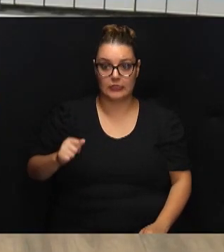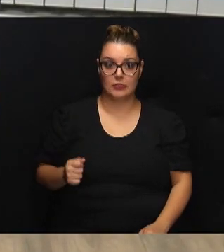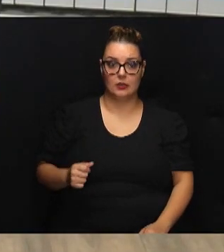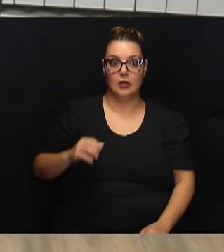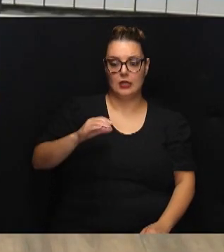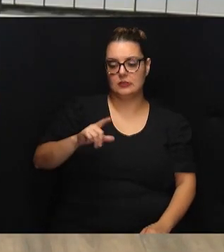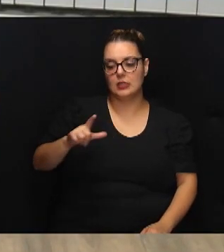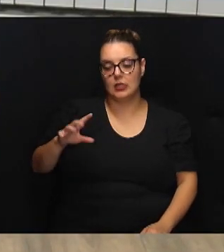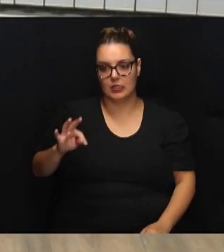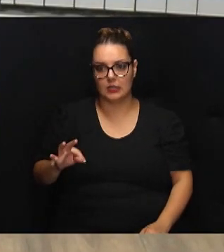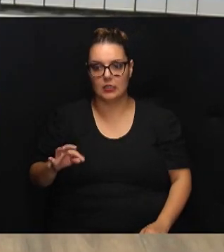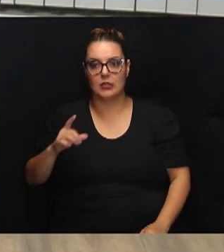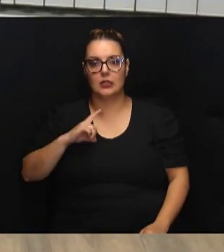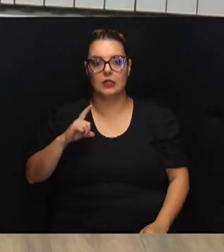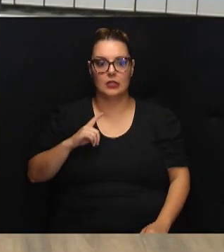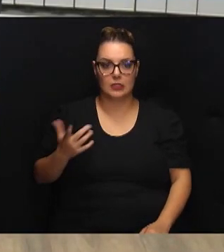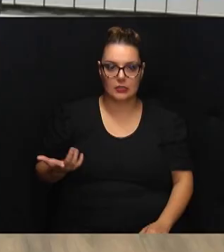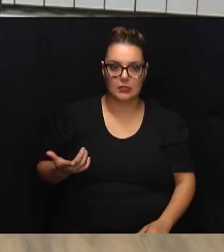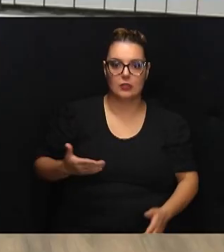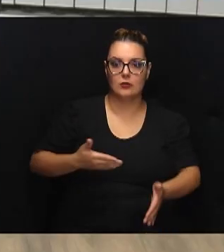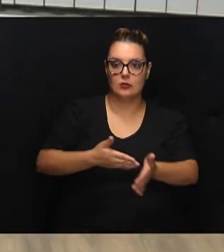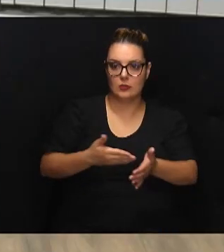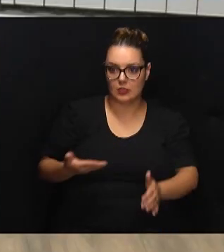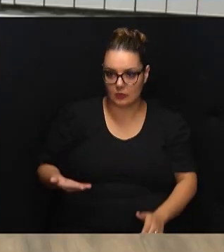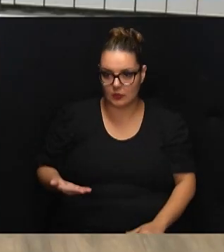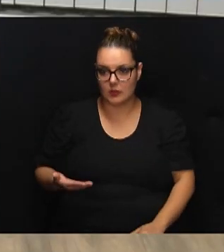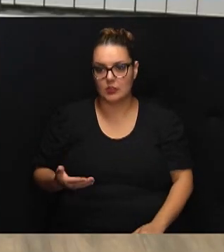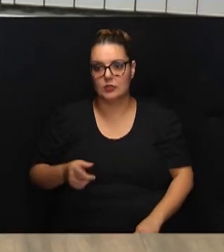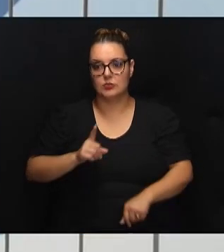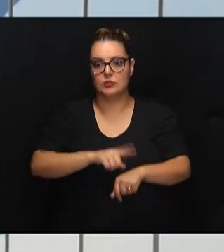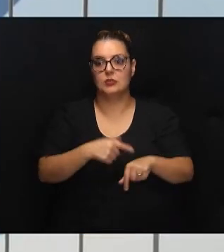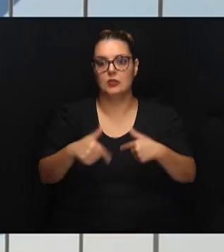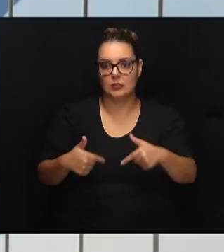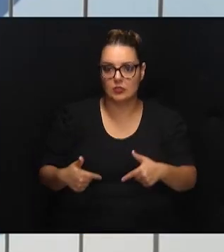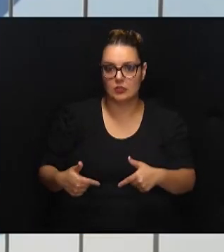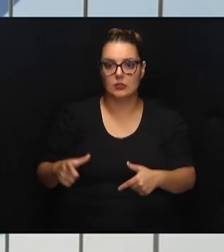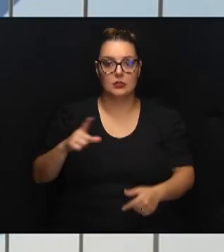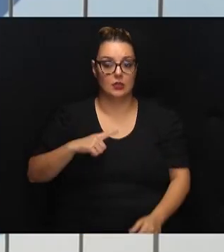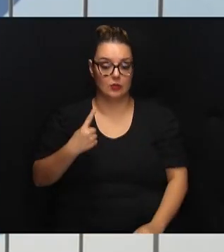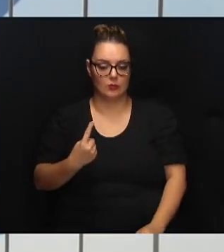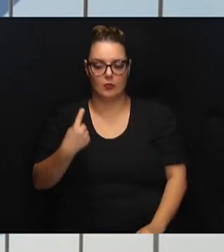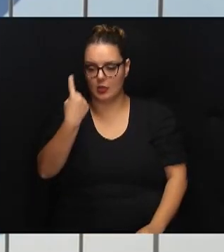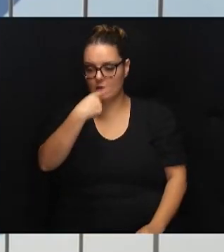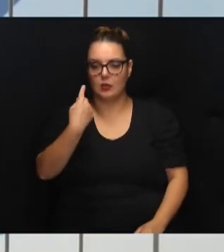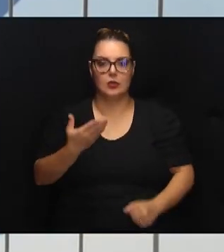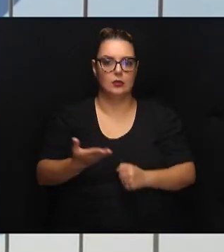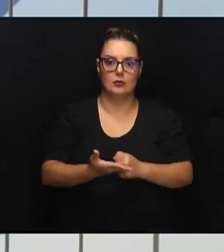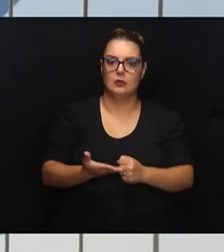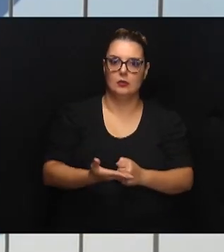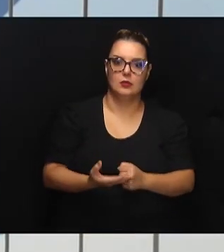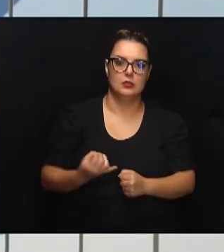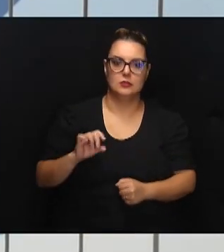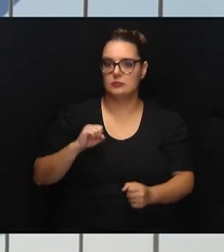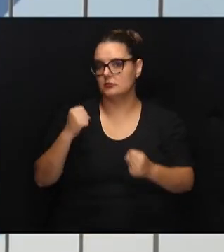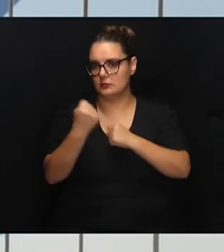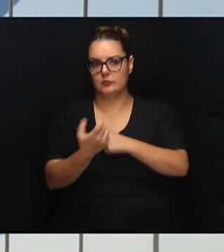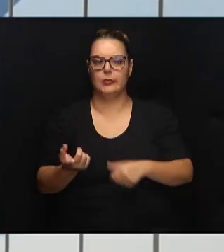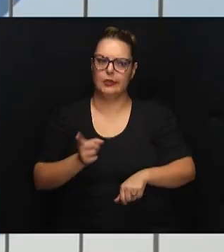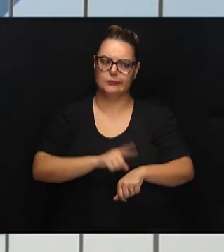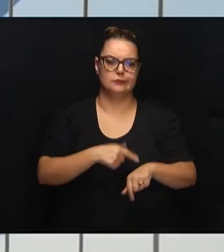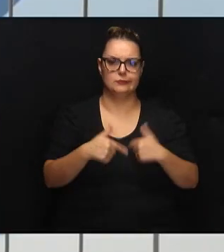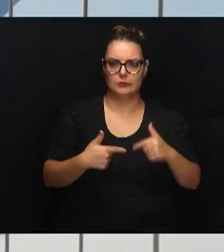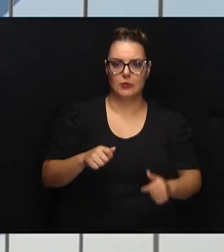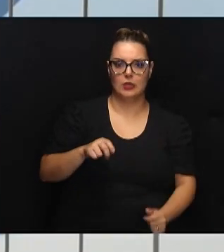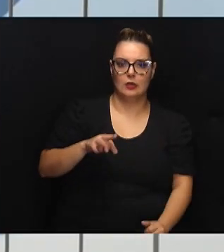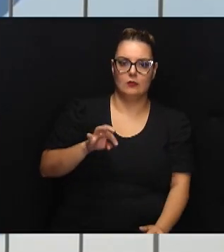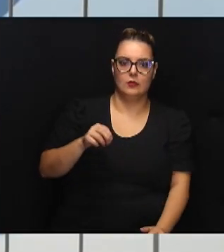de jornada, ela tem 1 hora de intervalo. E se você não está protegido por essa legislação, a jornada é absurda, né? Quem é autônomo não tem